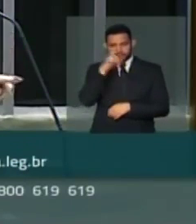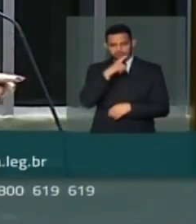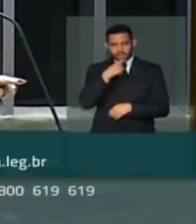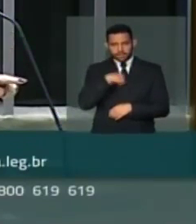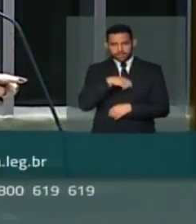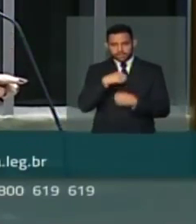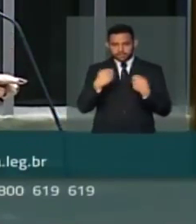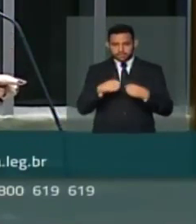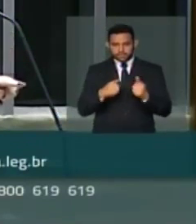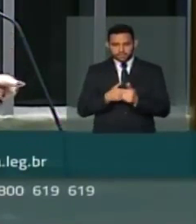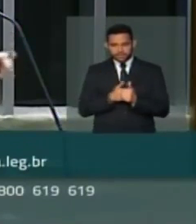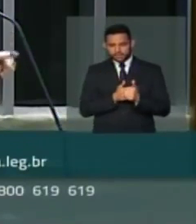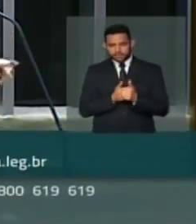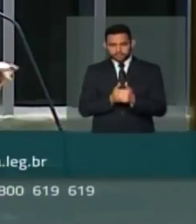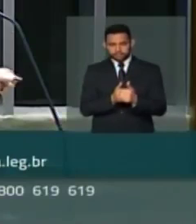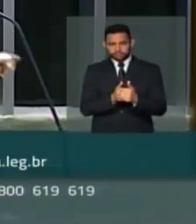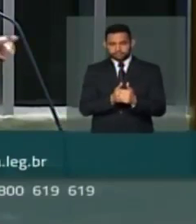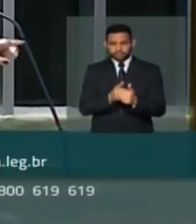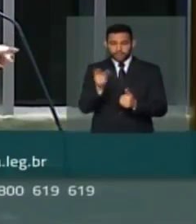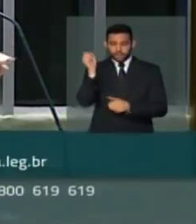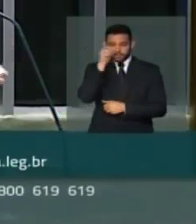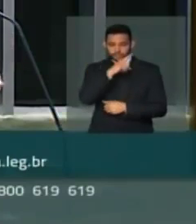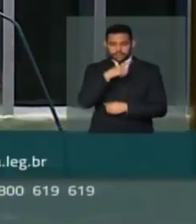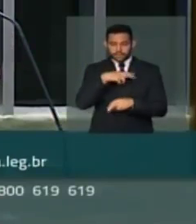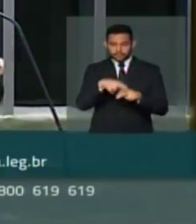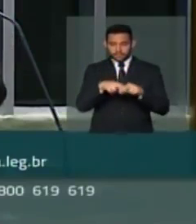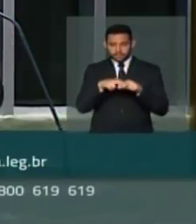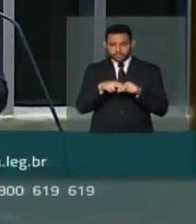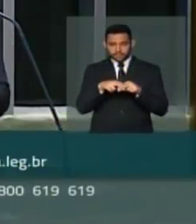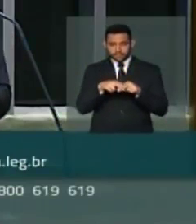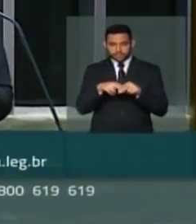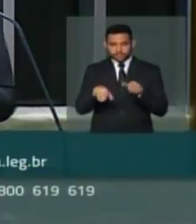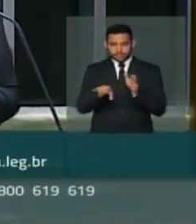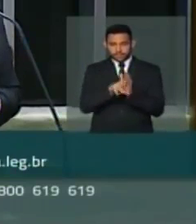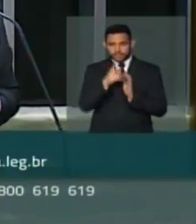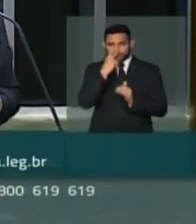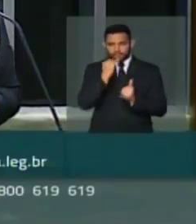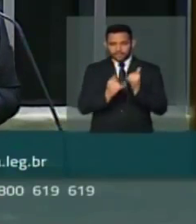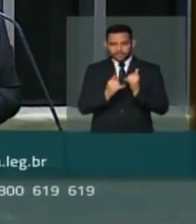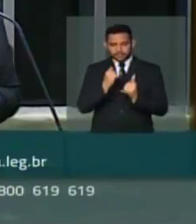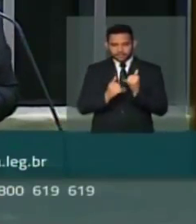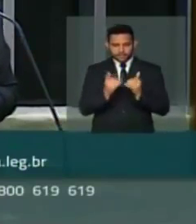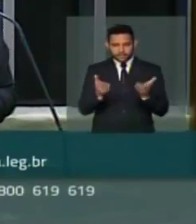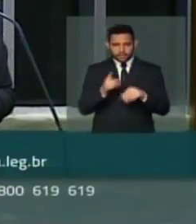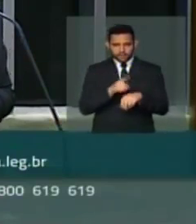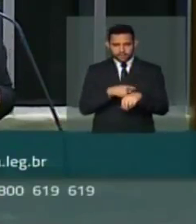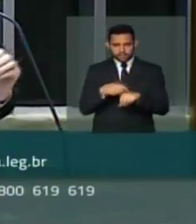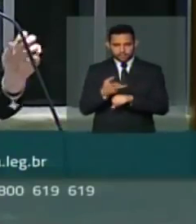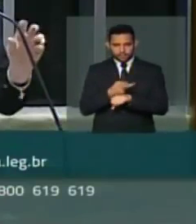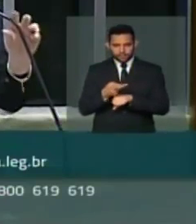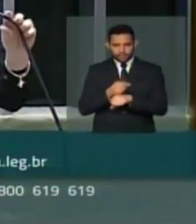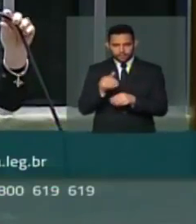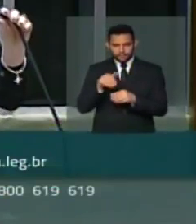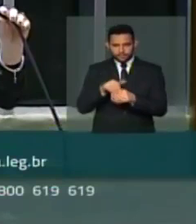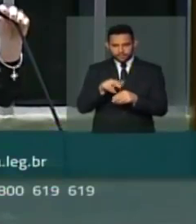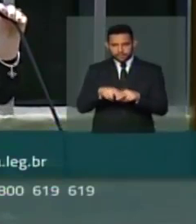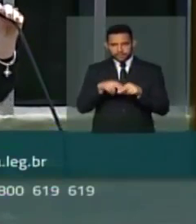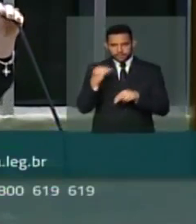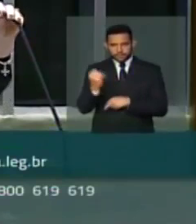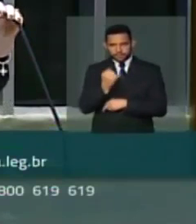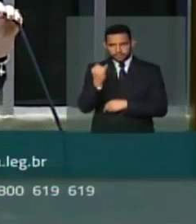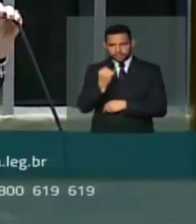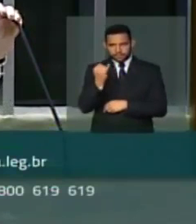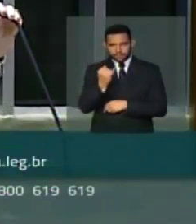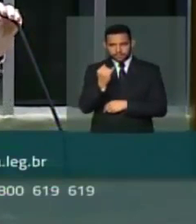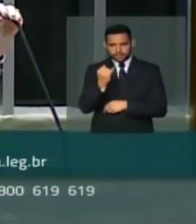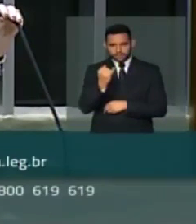nós temos na caminhada. Que as nossas dificuldades, pelo menos, sejam semelhantes na hora da gente buscar o voto. Por isso, da importância da